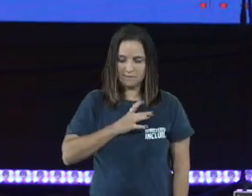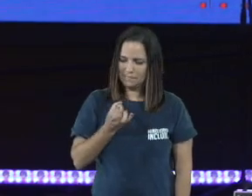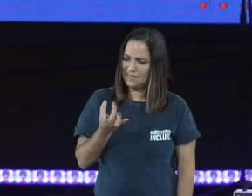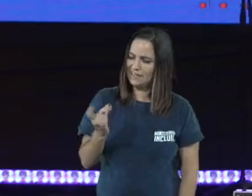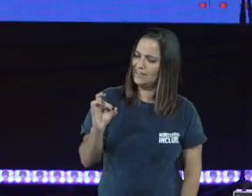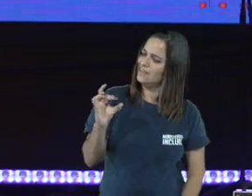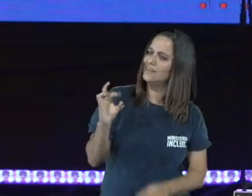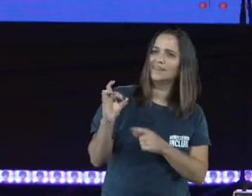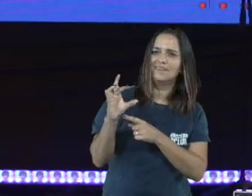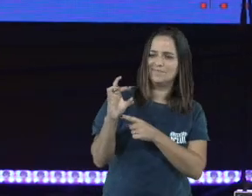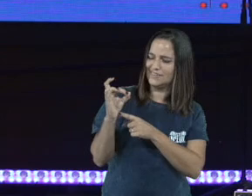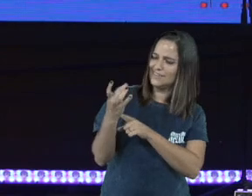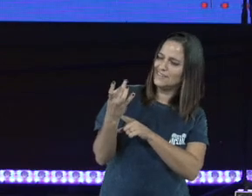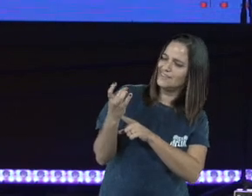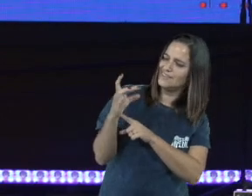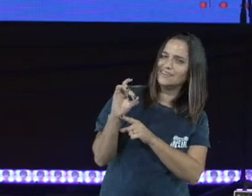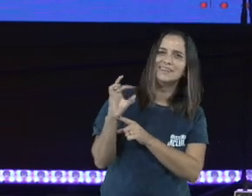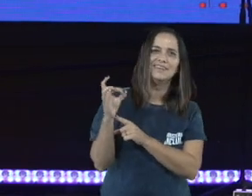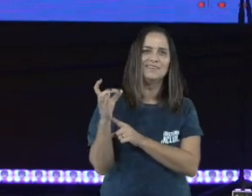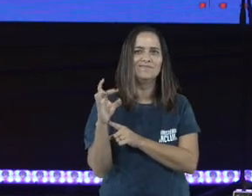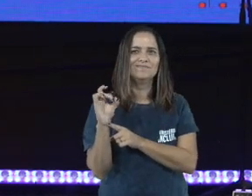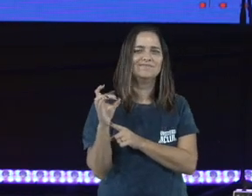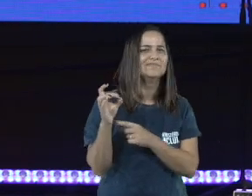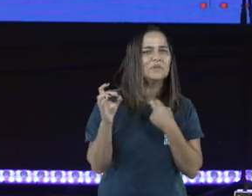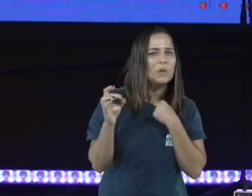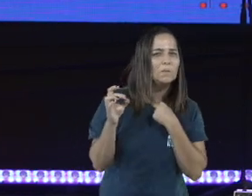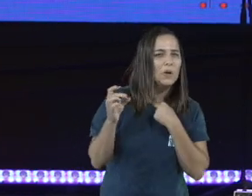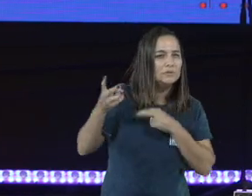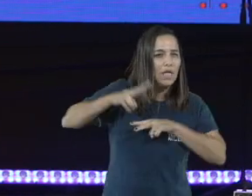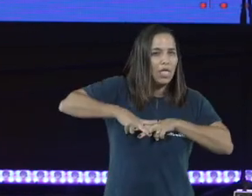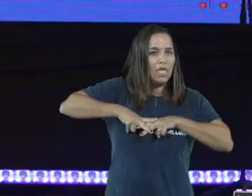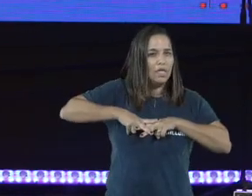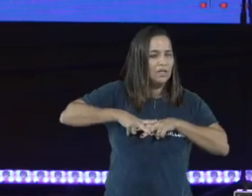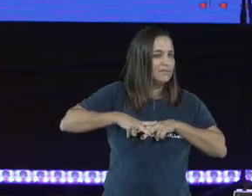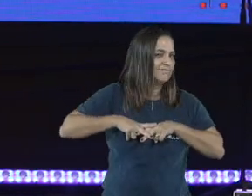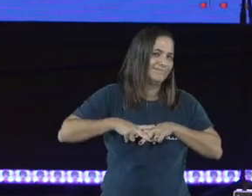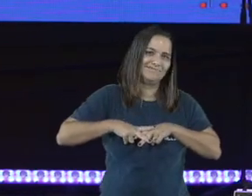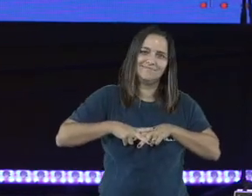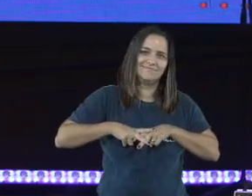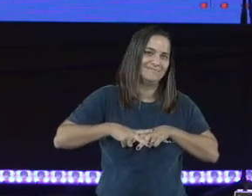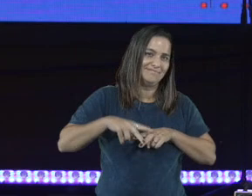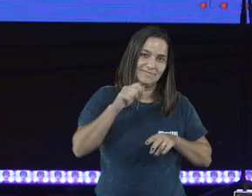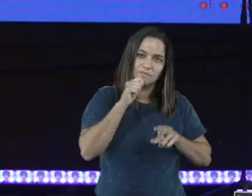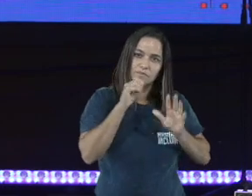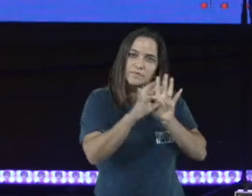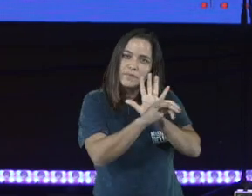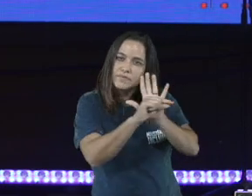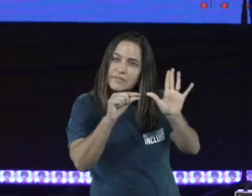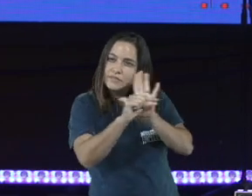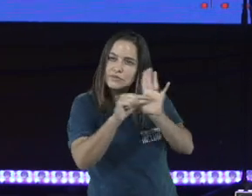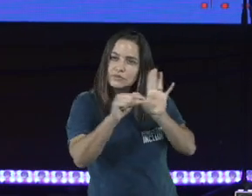32 A gente tem uma afirmação bem interessante diz assim Versículo 32